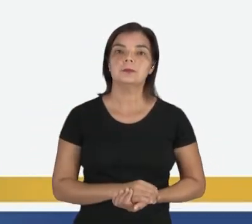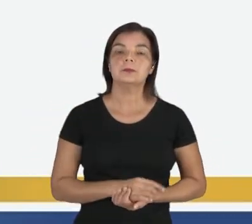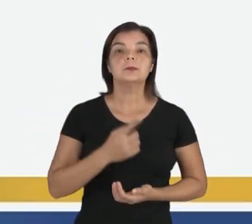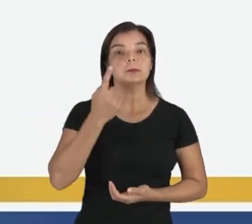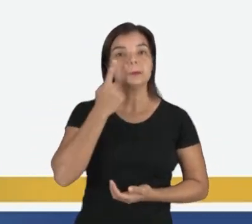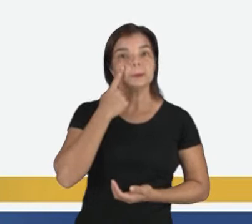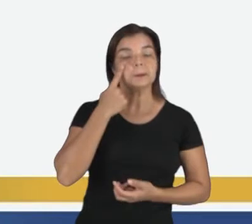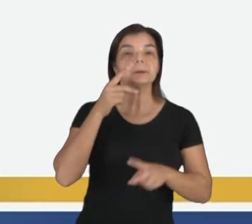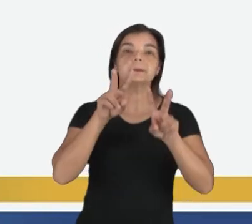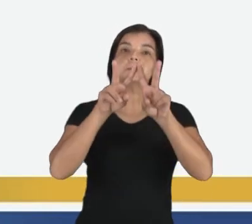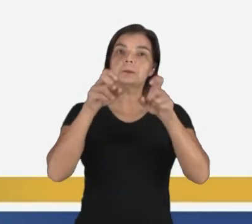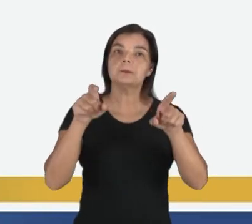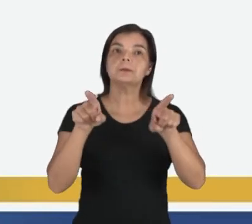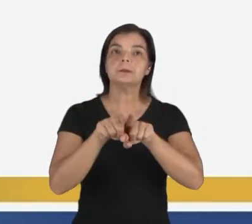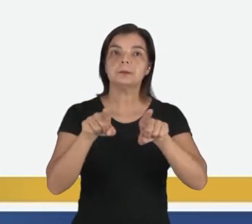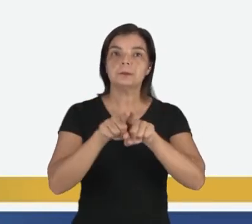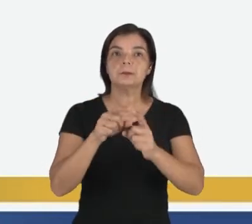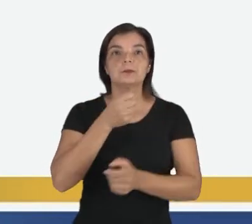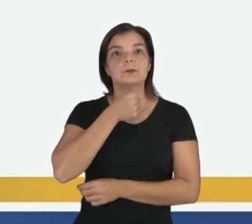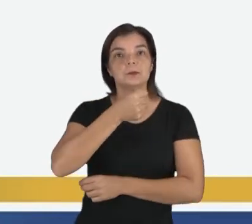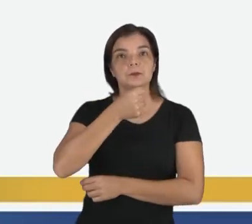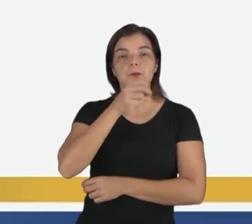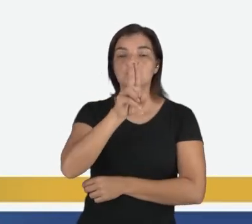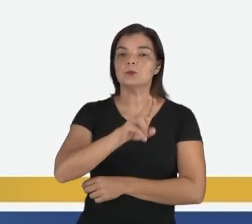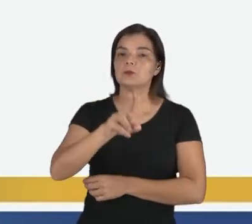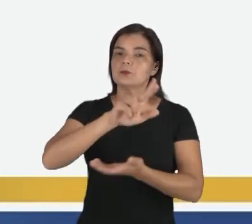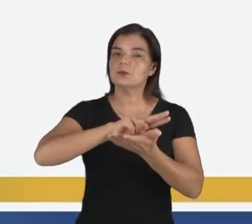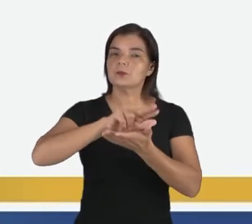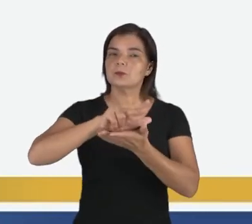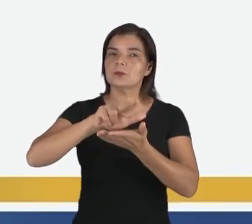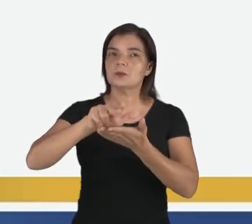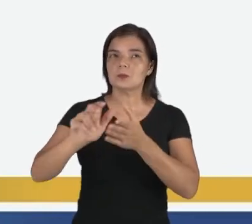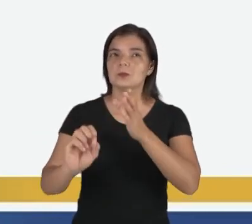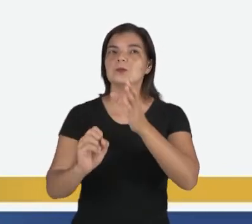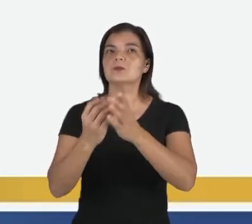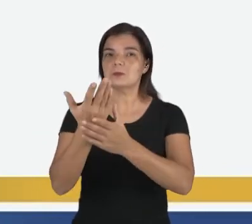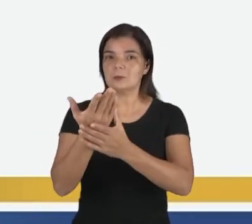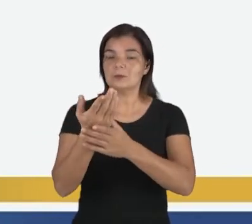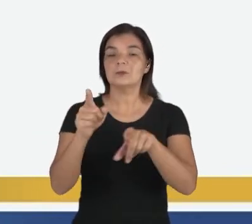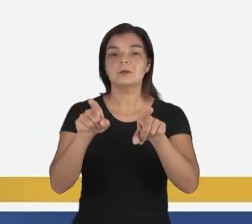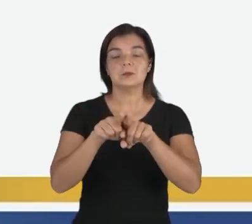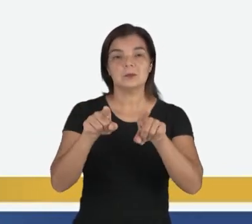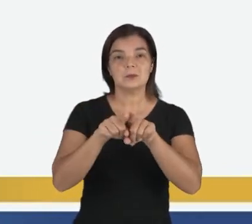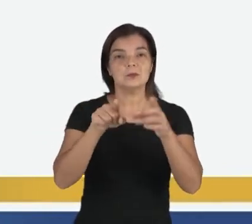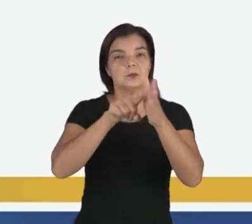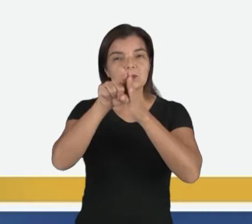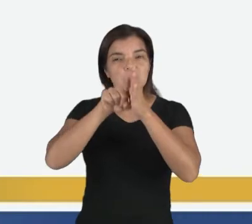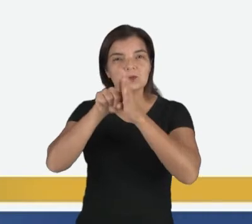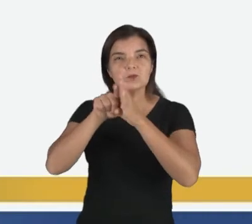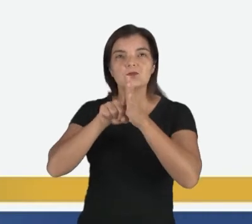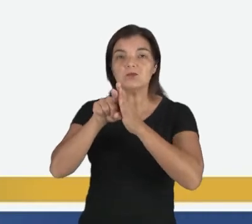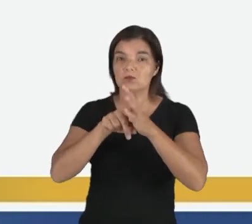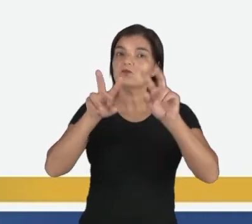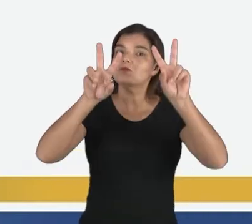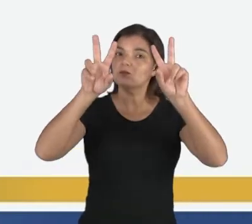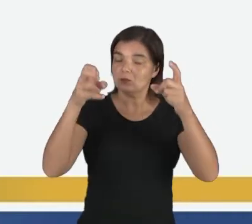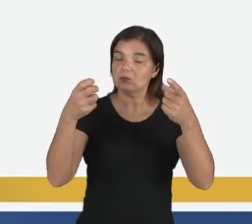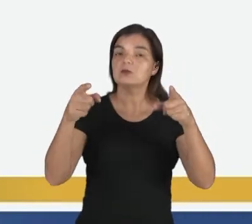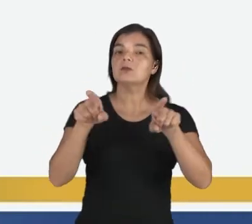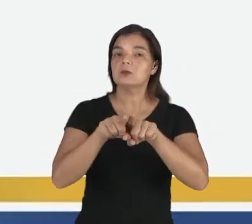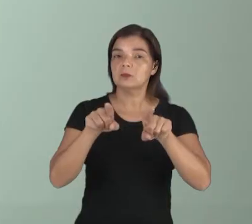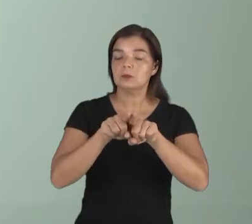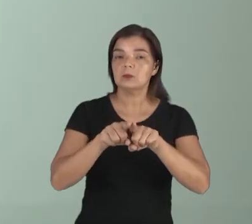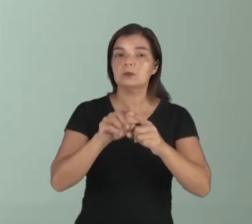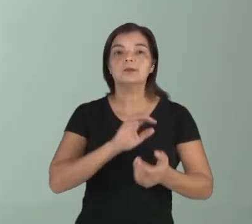Para abordar essa temática, a jornalista utilizou-se de vários fatos. Ela pegou um tema, mas